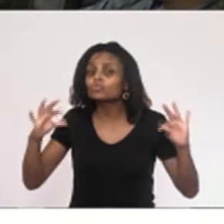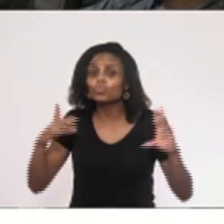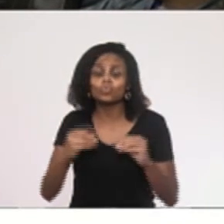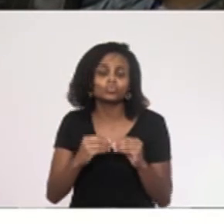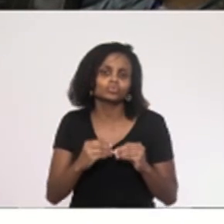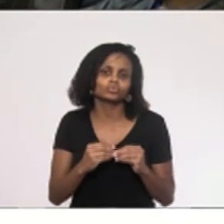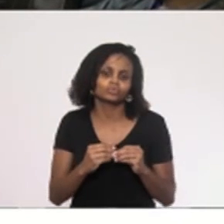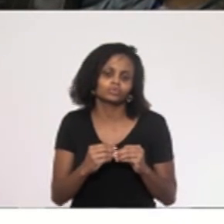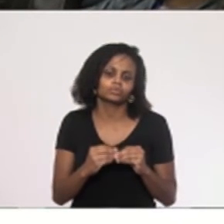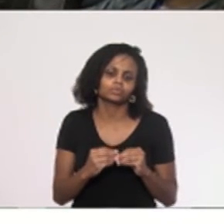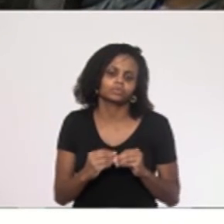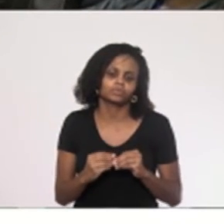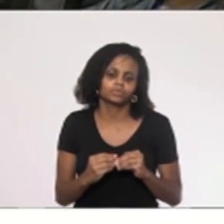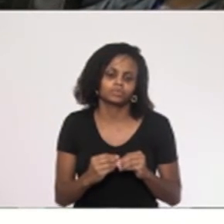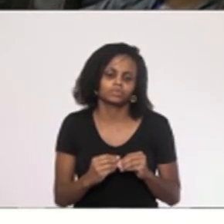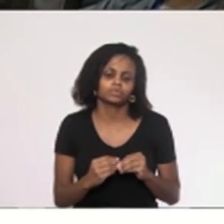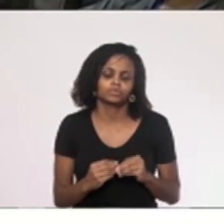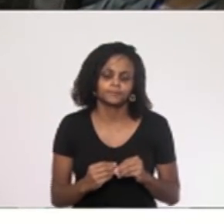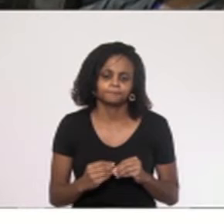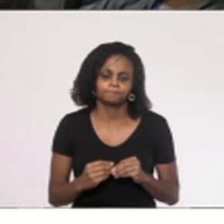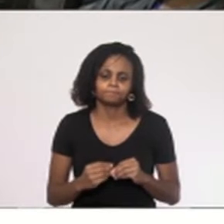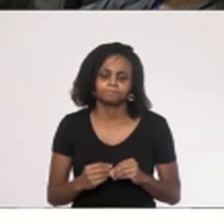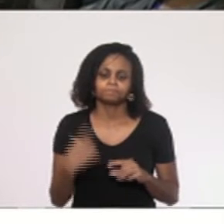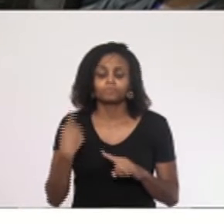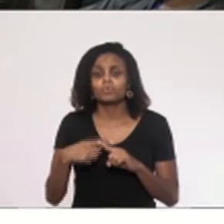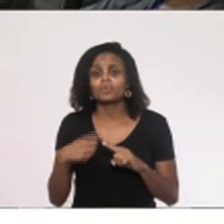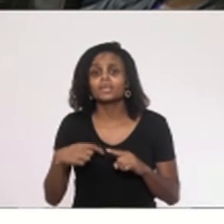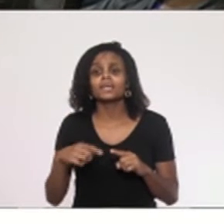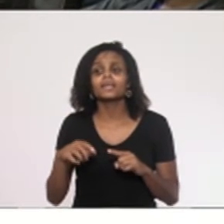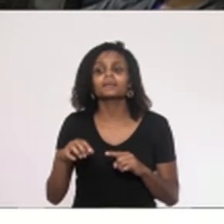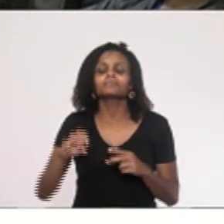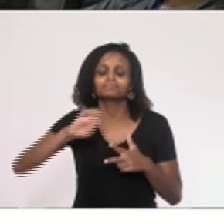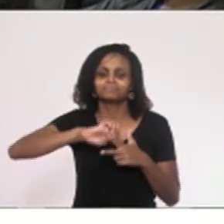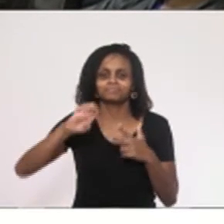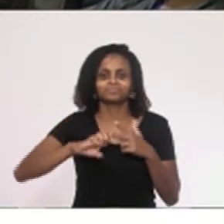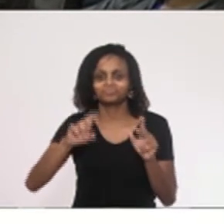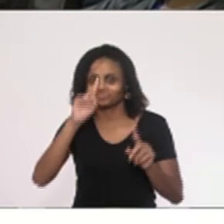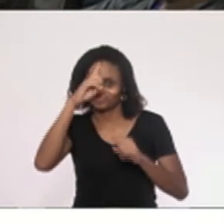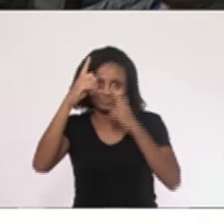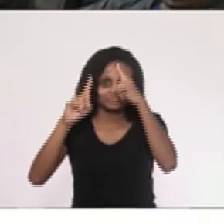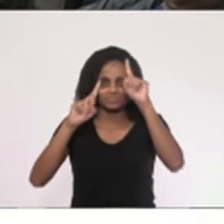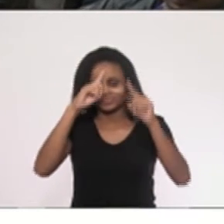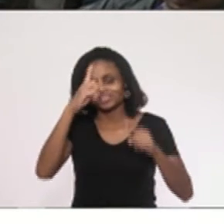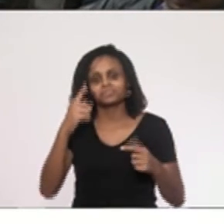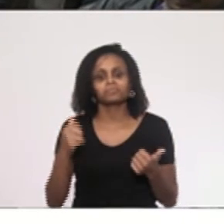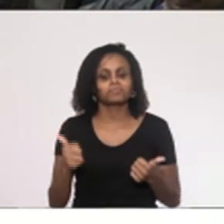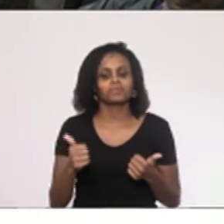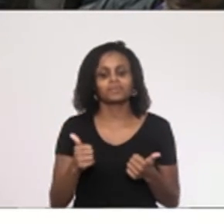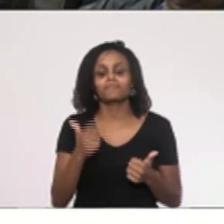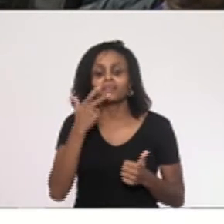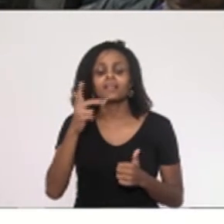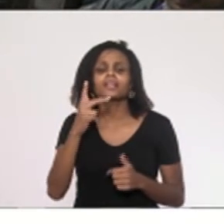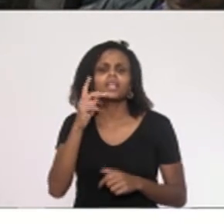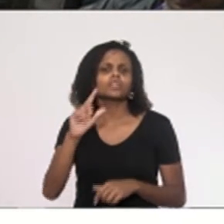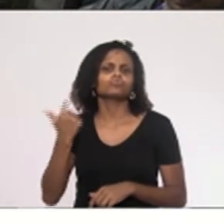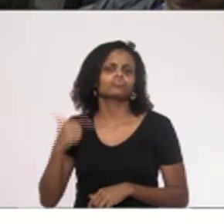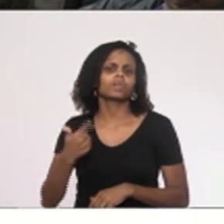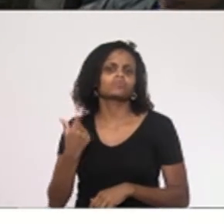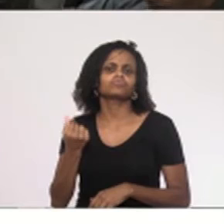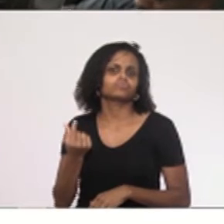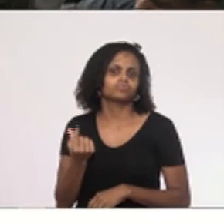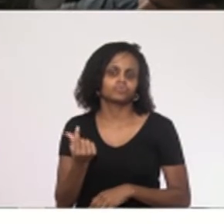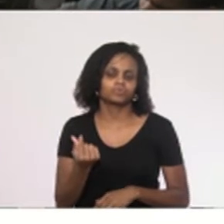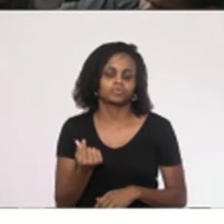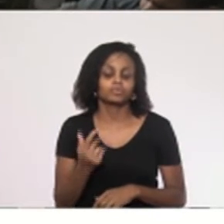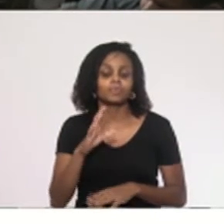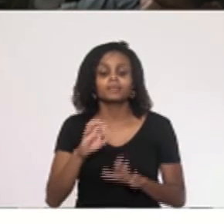porque você tem aí a criatividade do executivo e o dado de realidade. Eu não tenho dinheiro. Mas